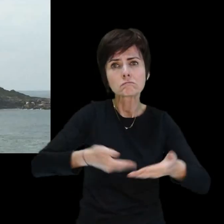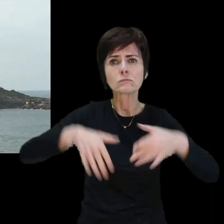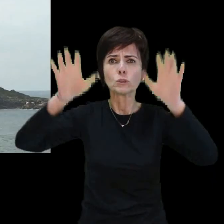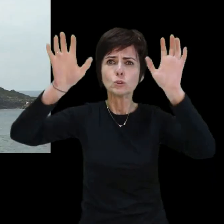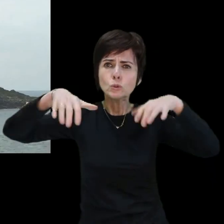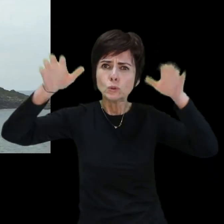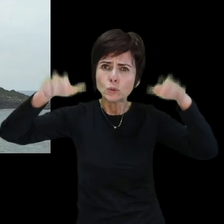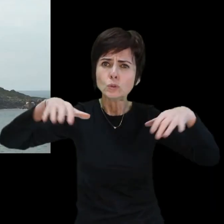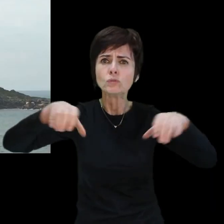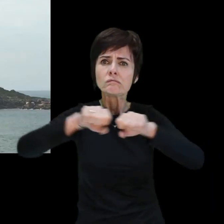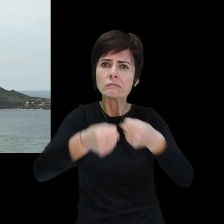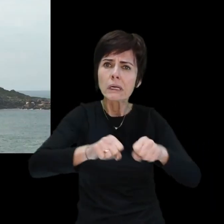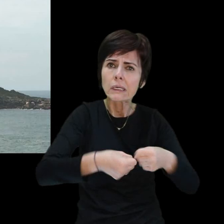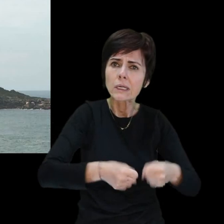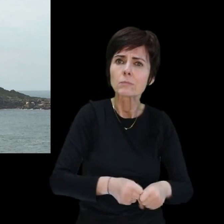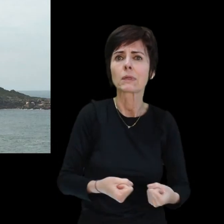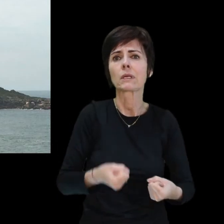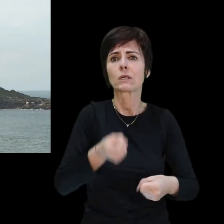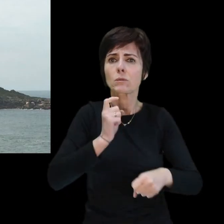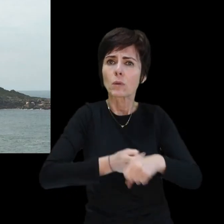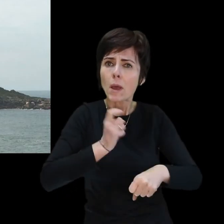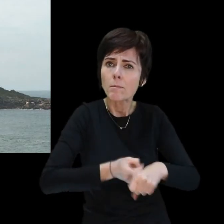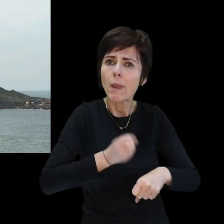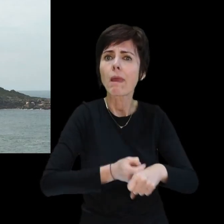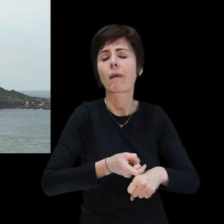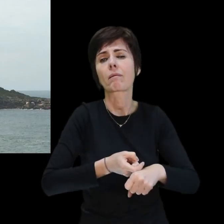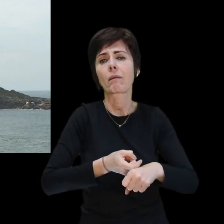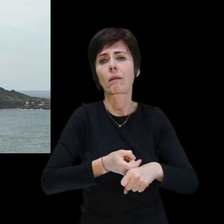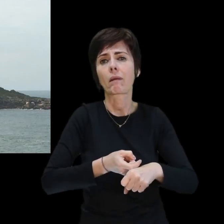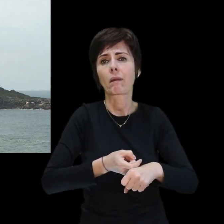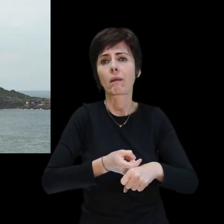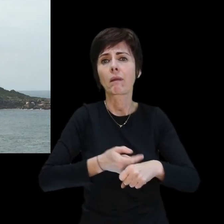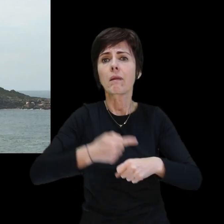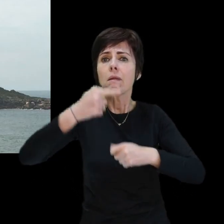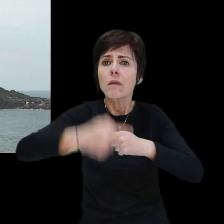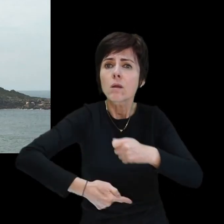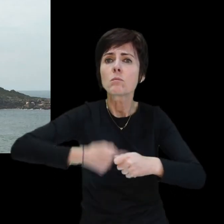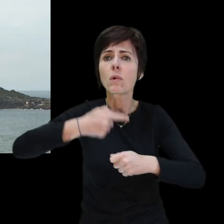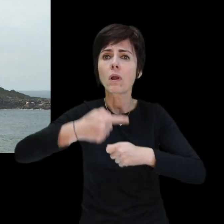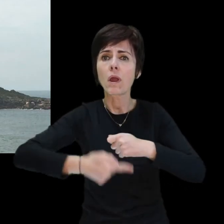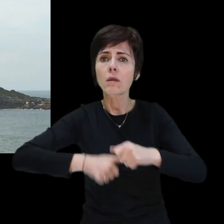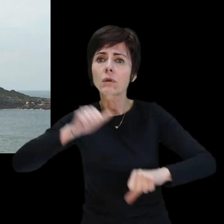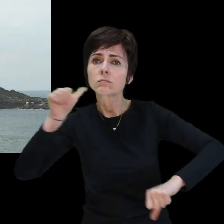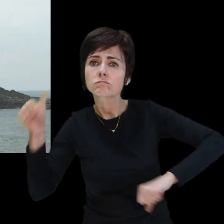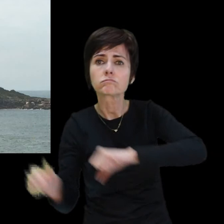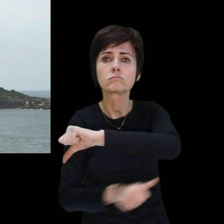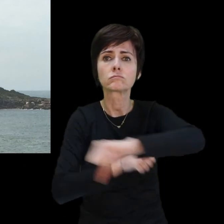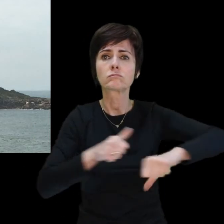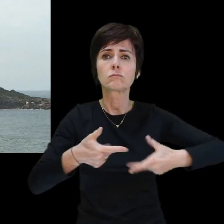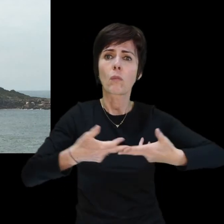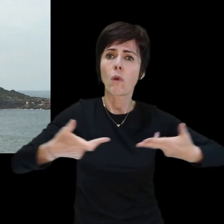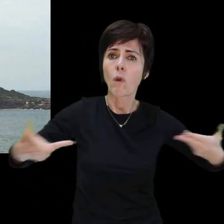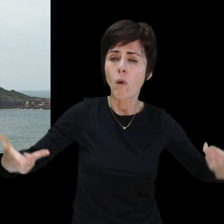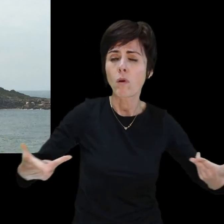distribuídos, né, até por ação da chuva, por exemplo, que vai quebrando essas rochas e que vai dissolvendo essas moléculas